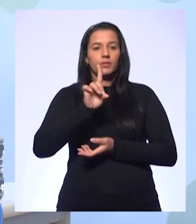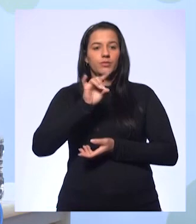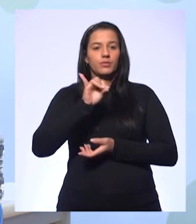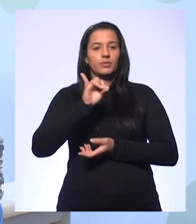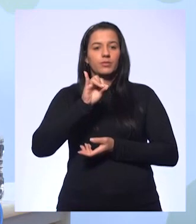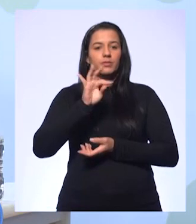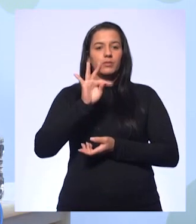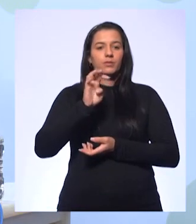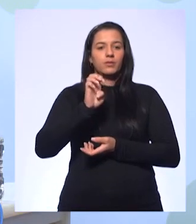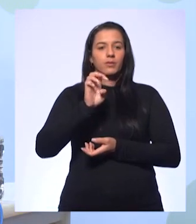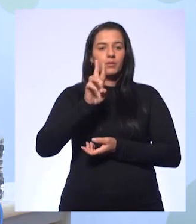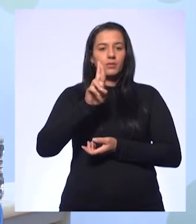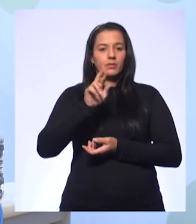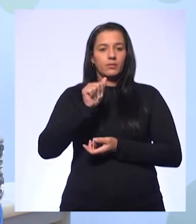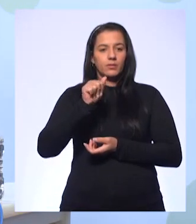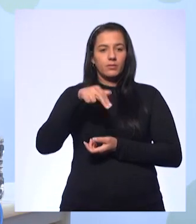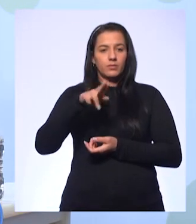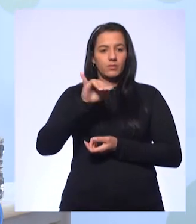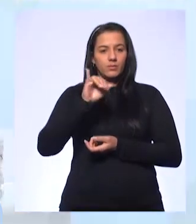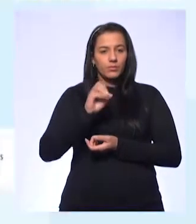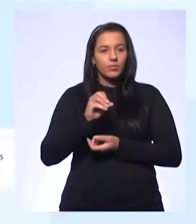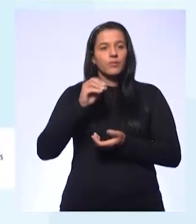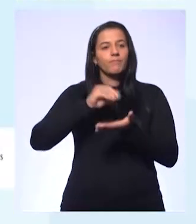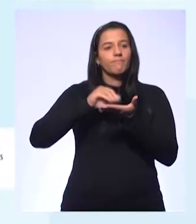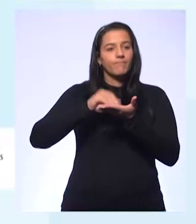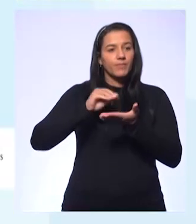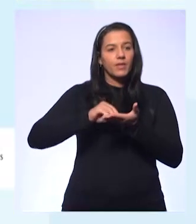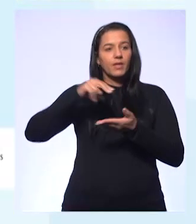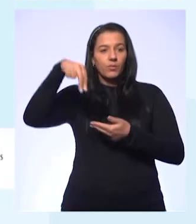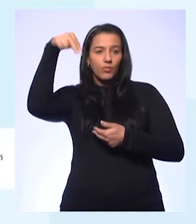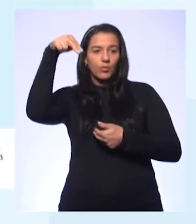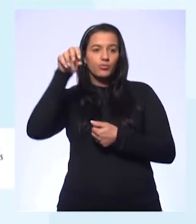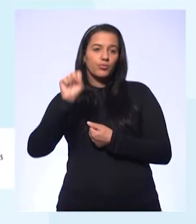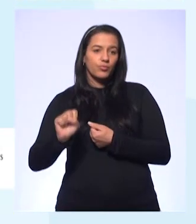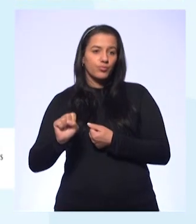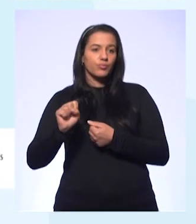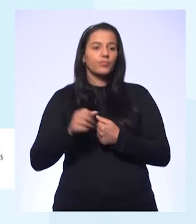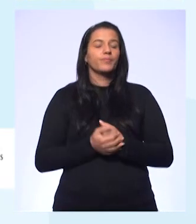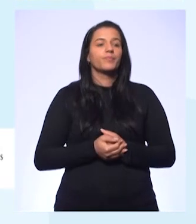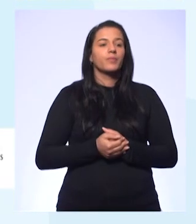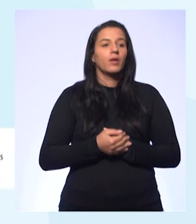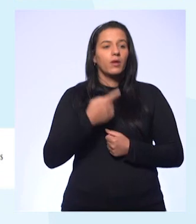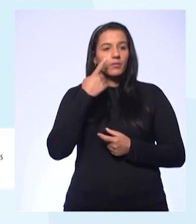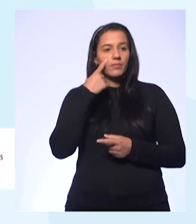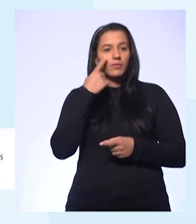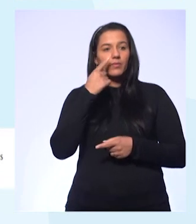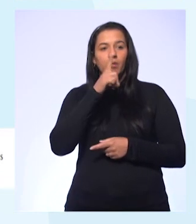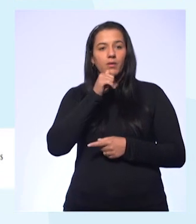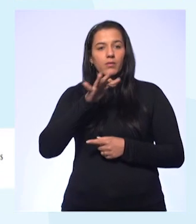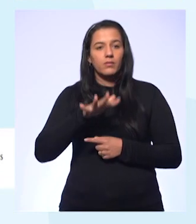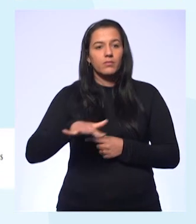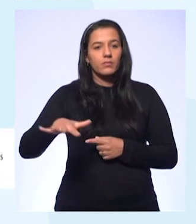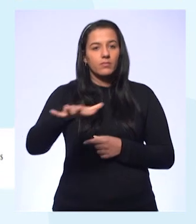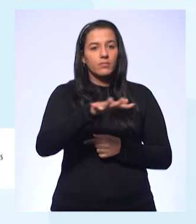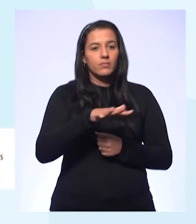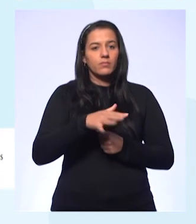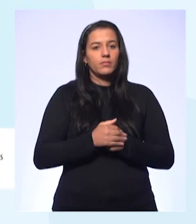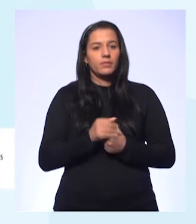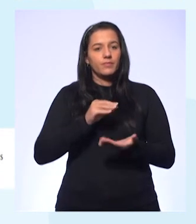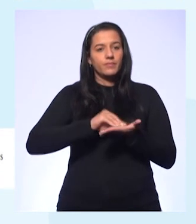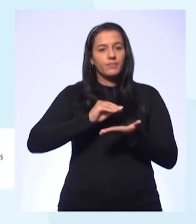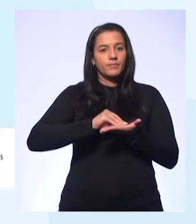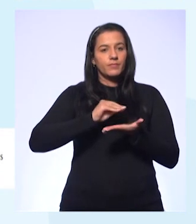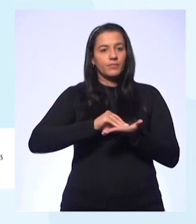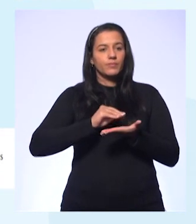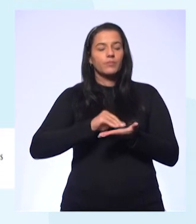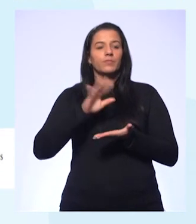mal dá para ver no mapa, porque tem bem lá no norte e bem no sul. Né? No norte, Mar Mediterrâneo, por isso essa denominação, mas no sul, lá na